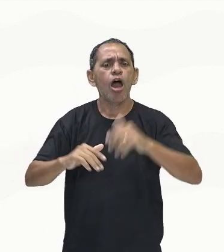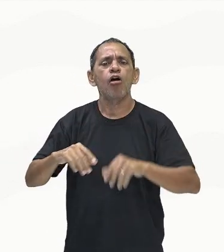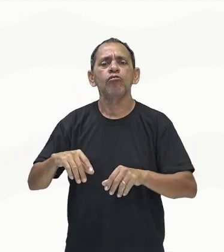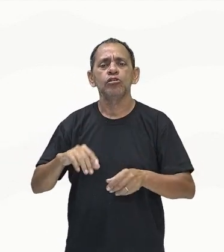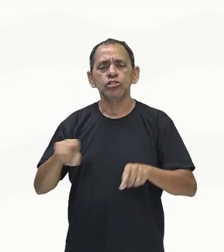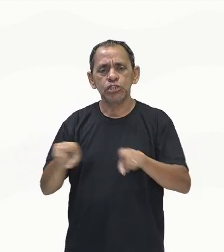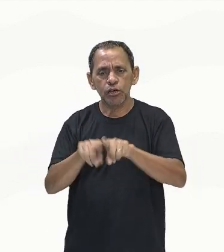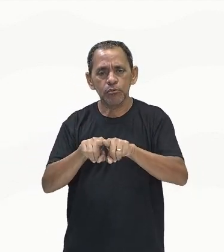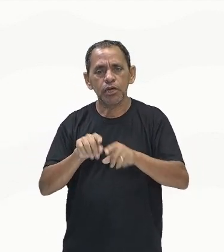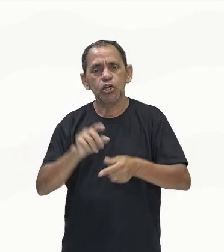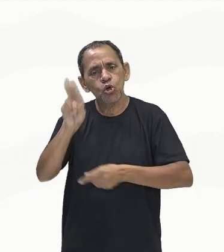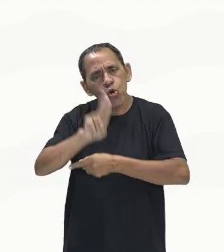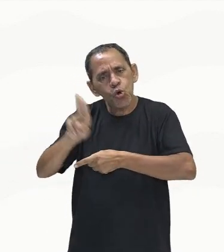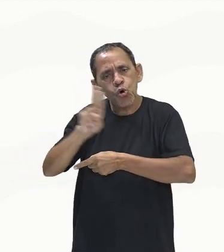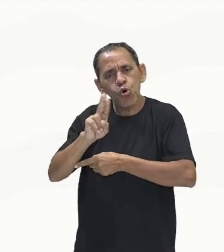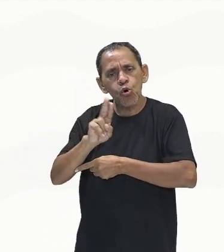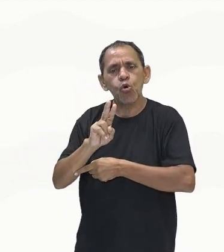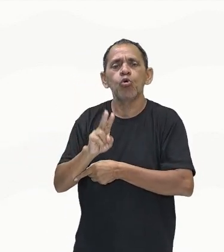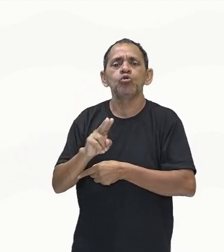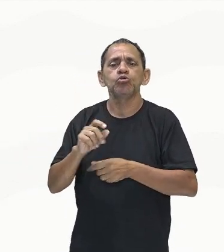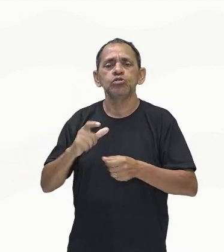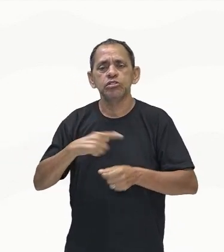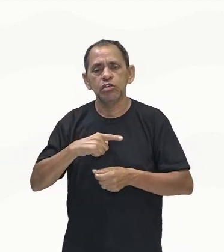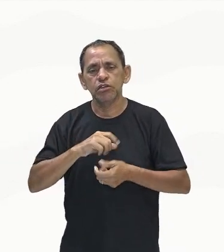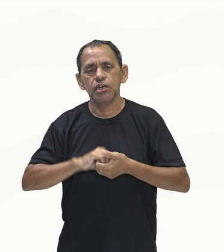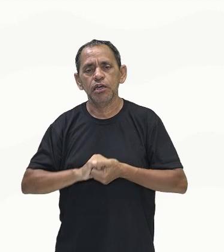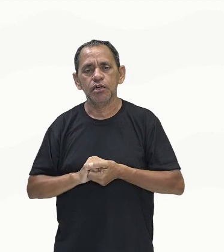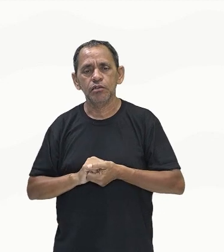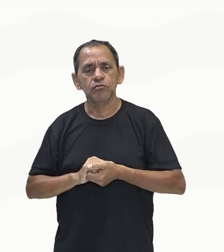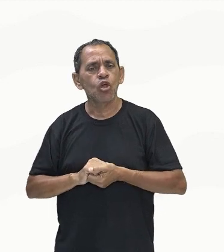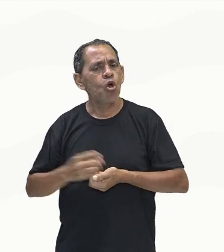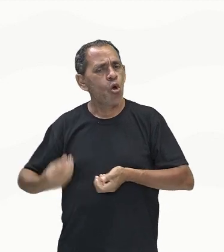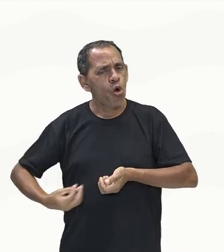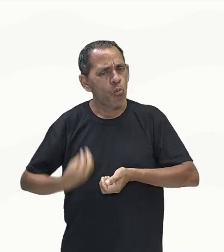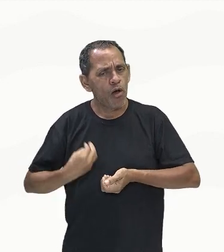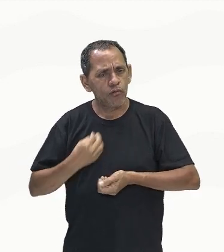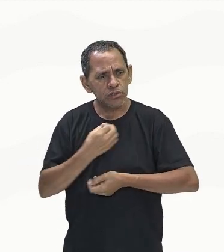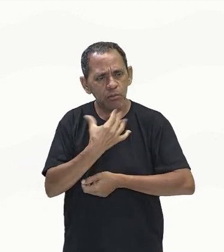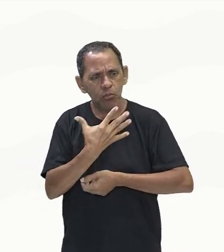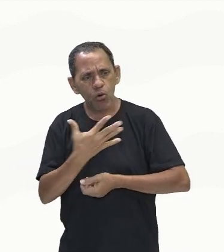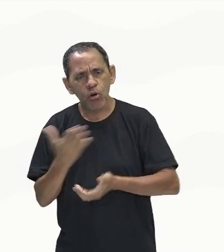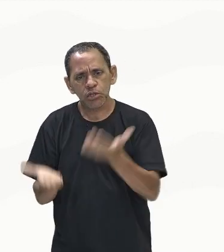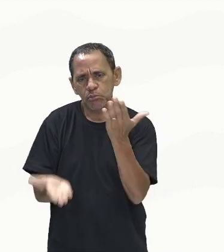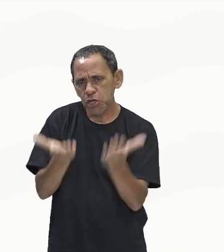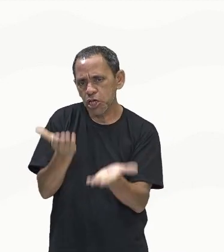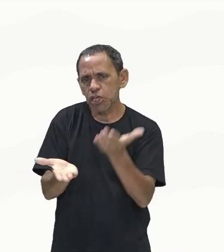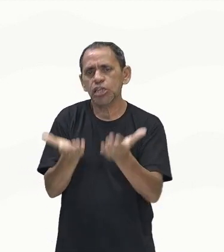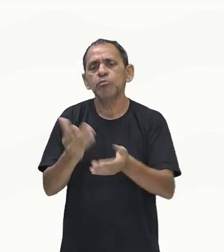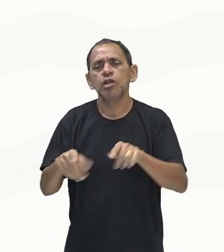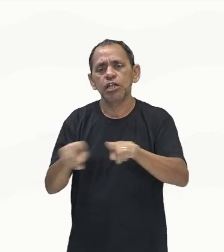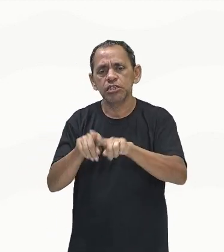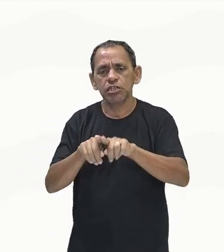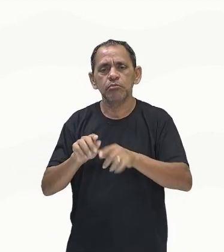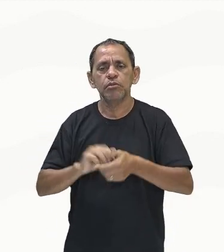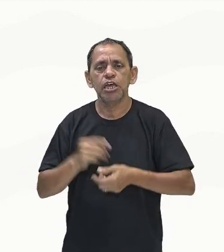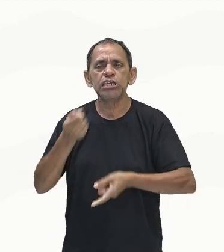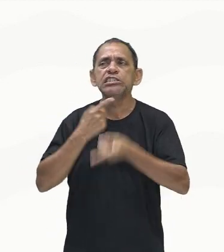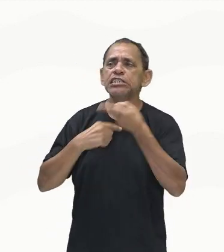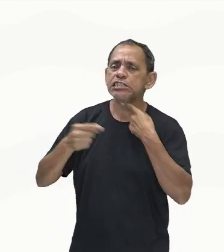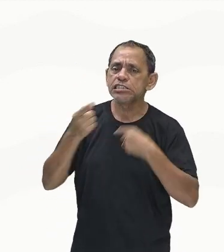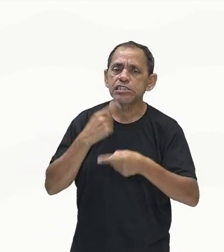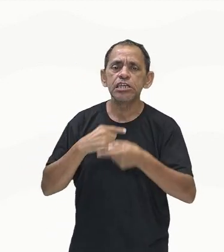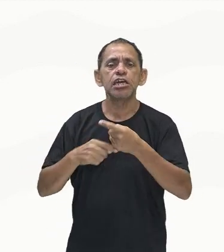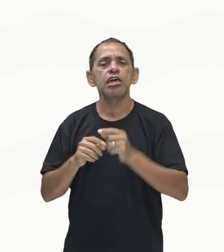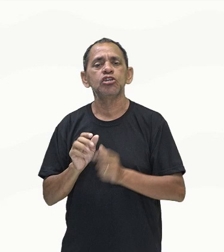uso visa auxiliar para uma vida harmônica, conciliando os desejos com as expectativas. Dessa forma,